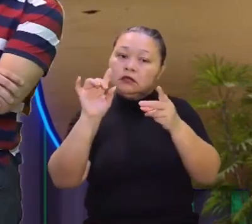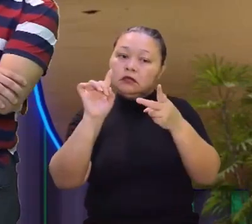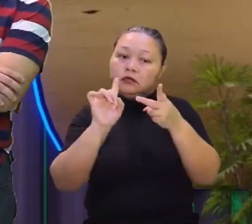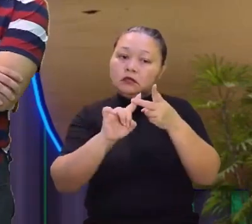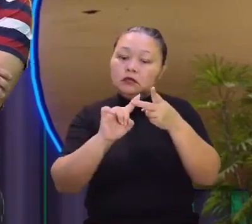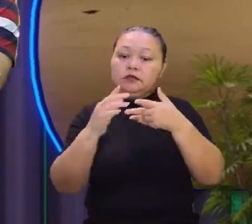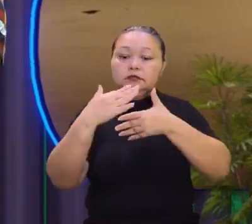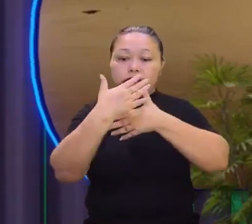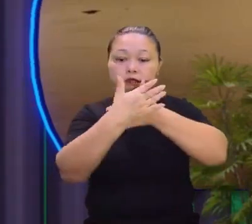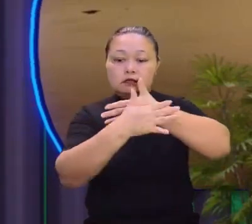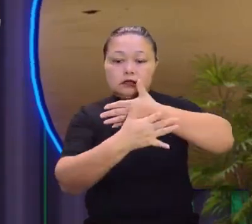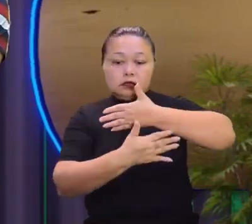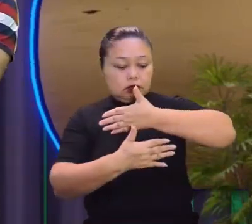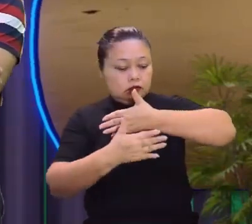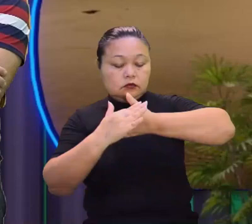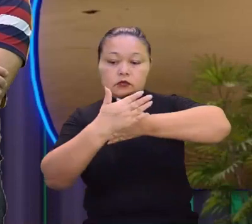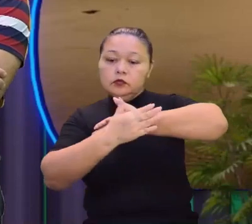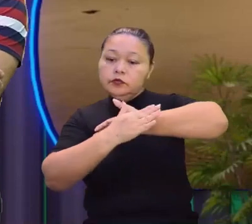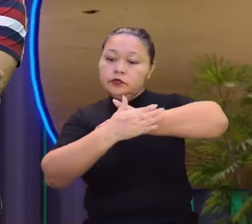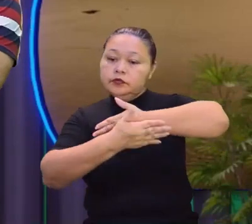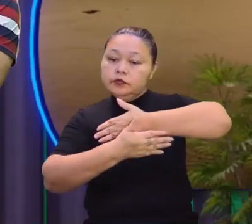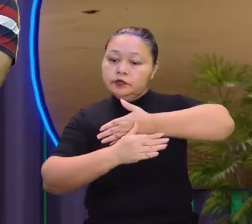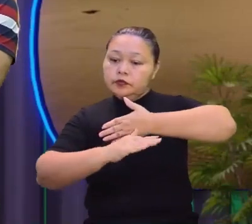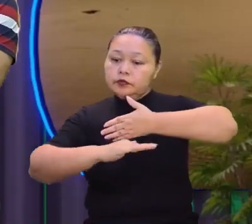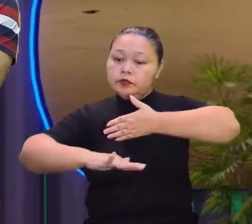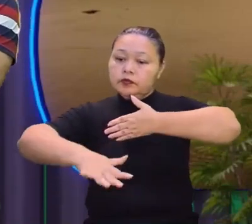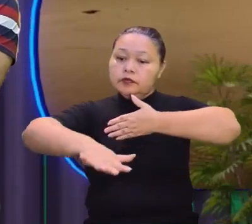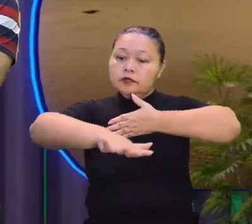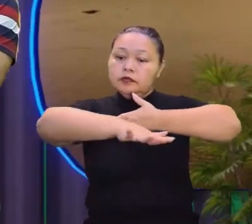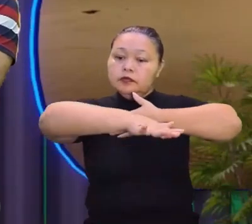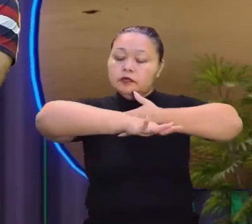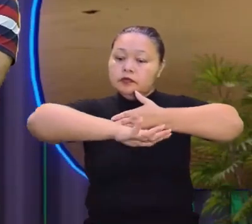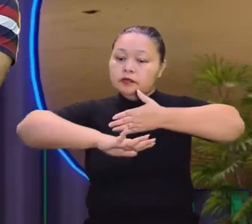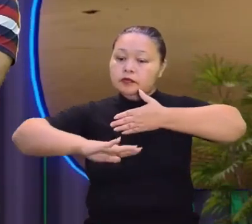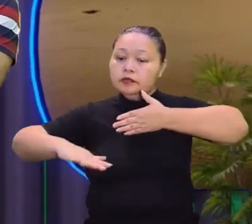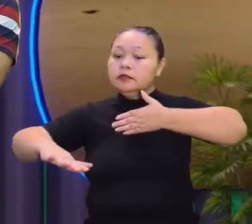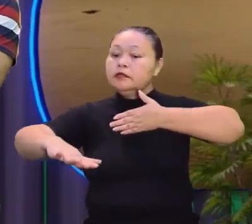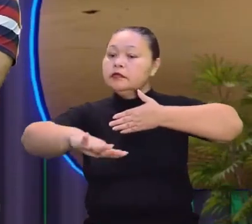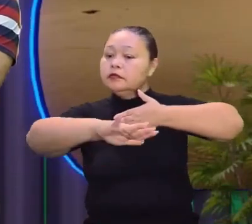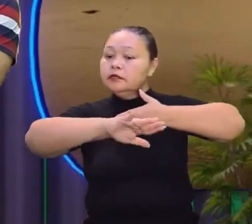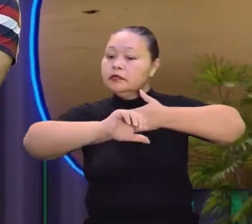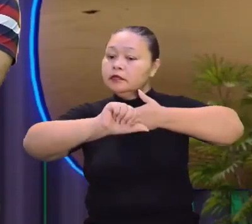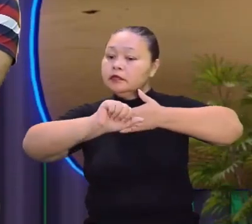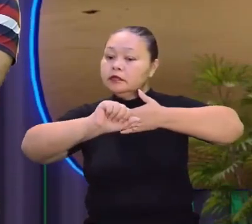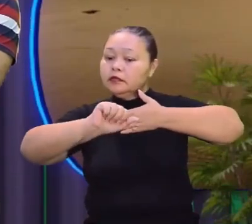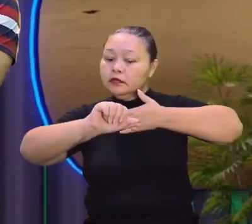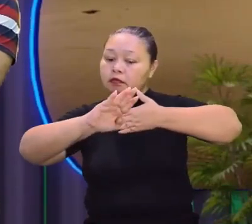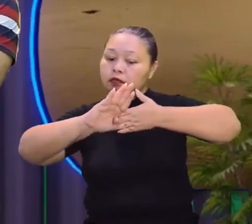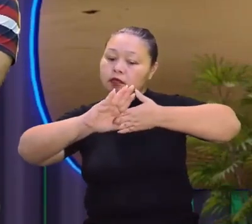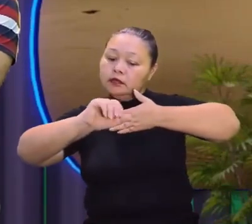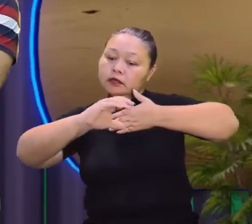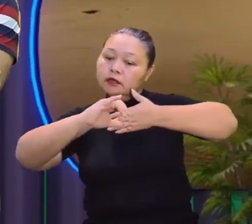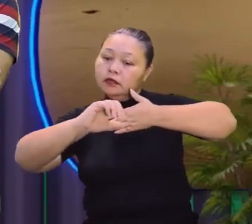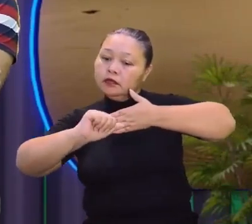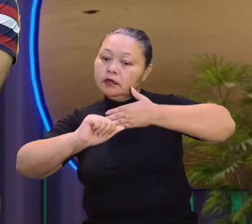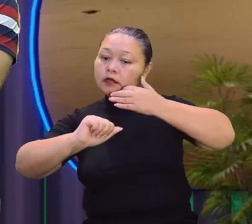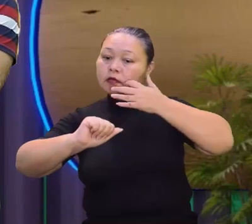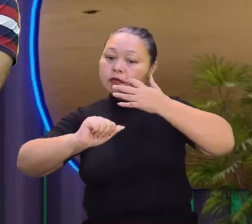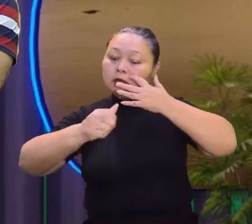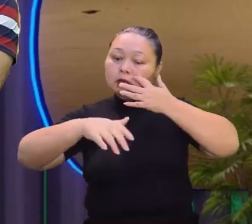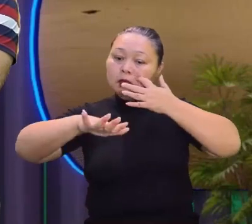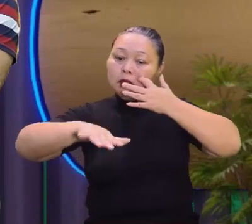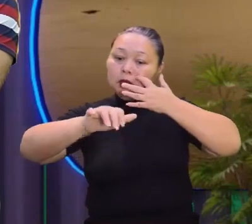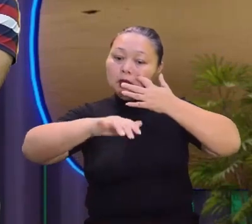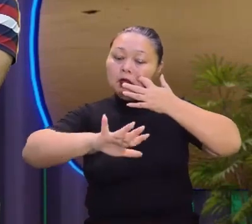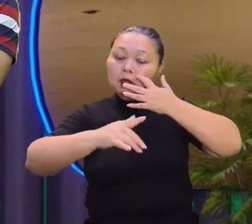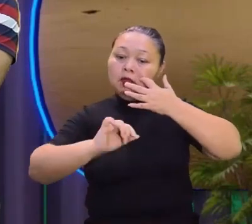Encontramos escudos cristalinos e bacias sedimentares. Dobramentos modernos não